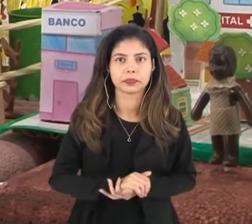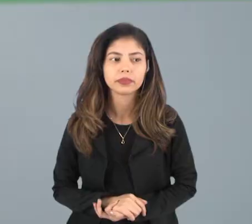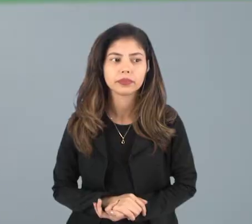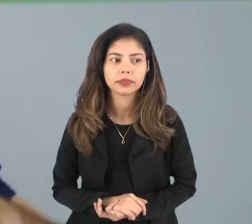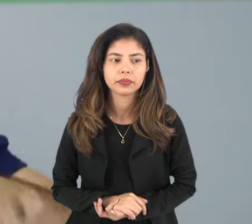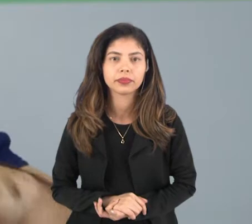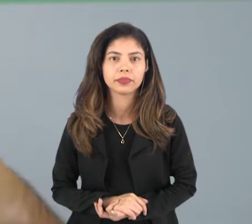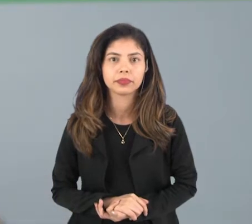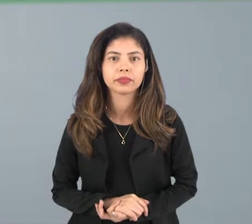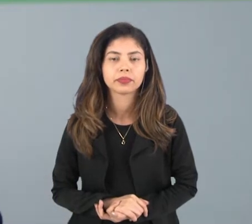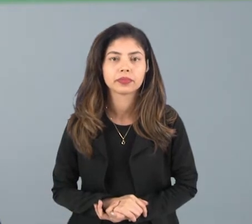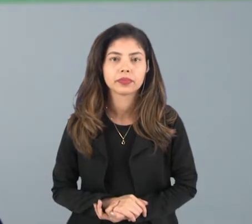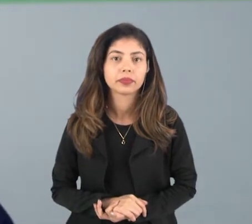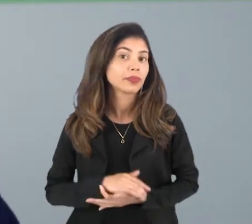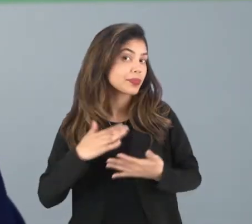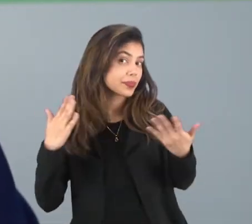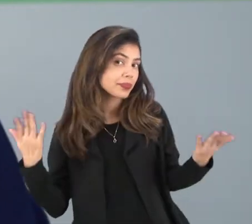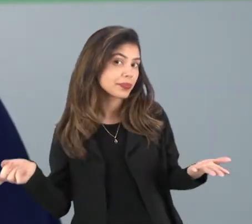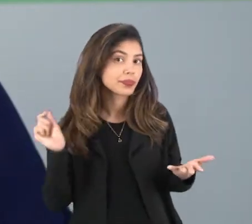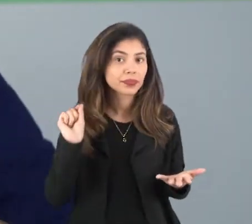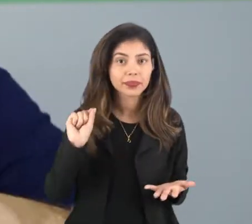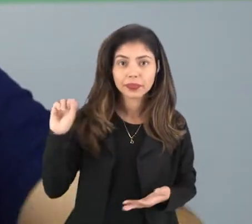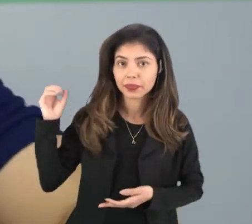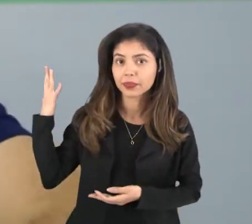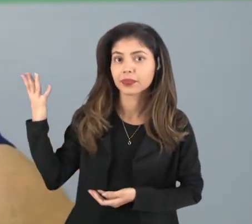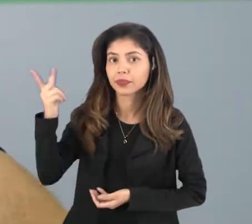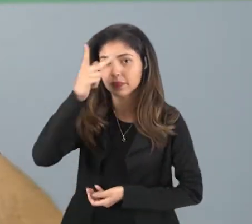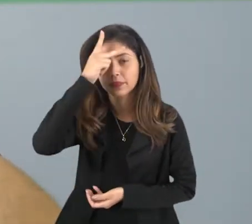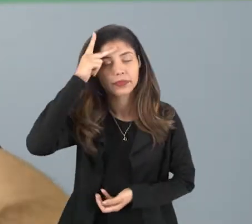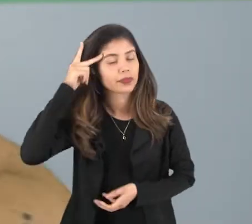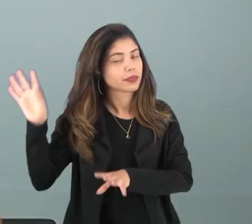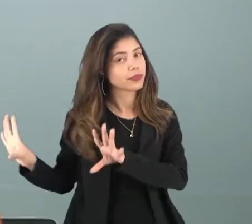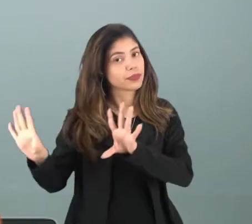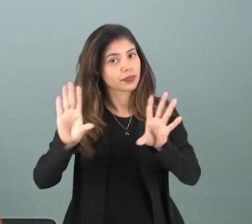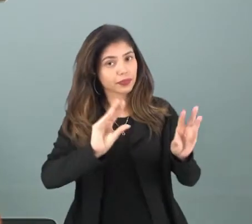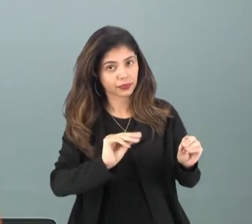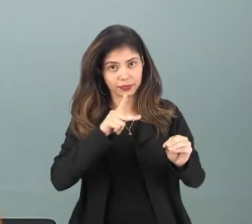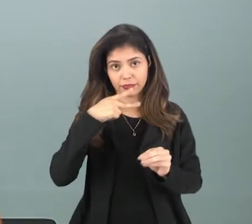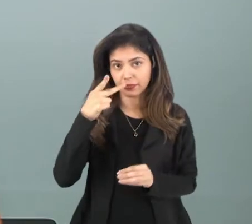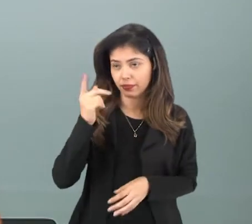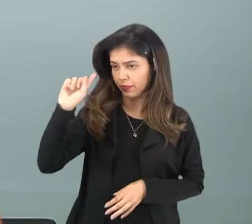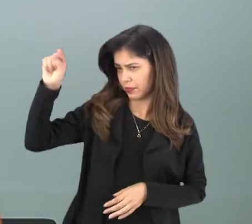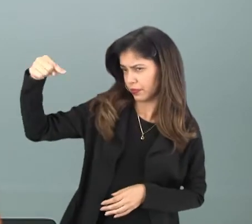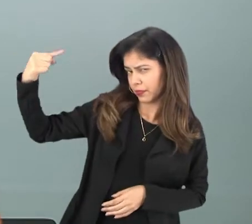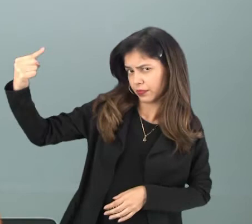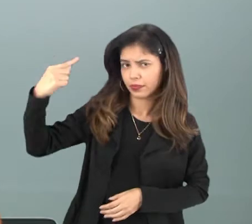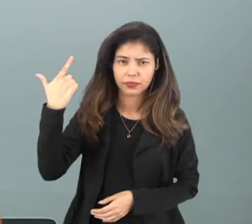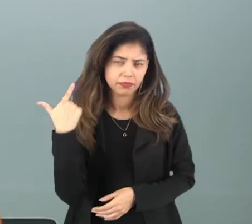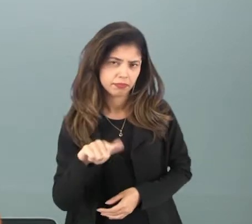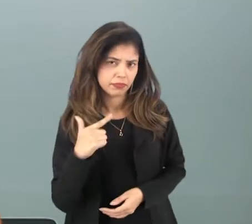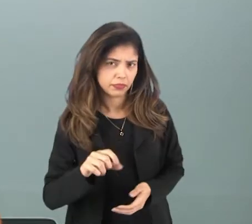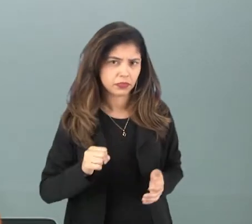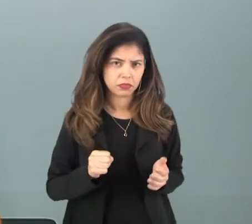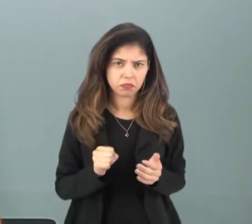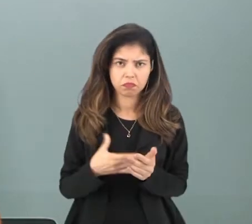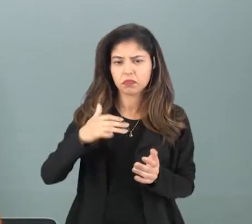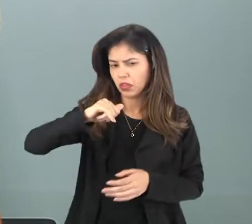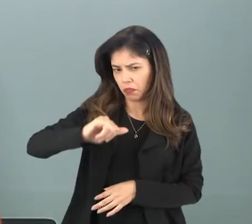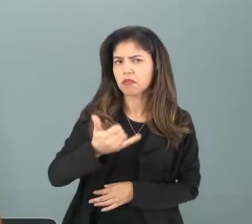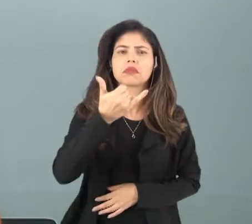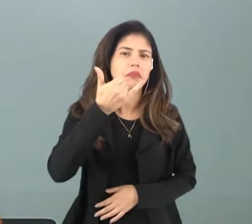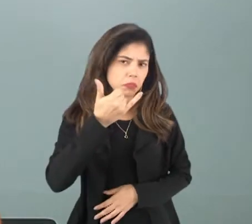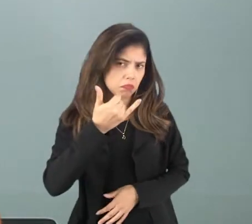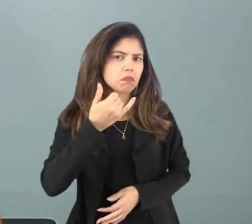rural. Aí o que que acontece? As pessoas vêm porque falam, ah, lá na zona rural não tem tanta